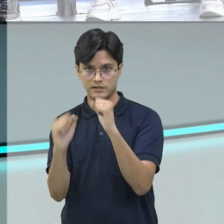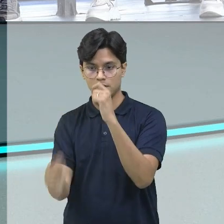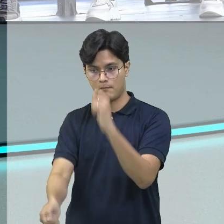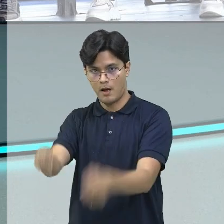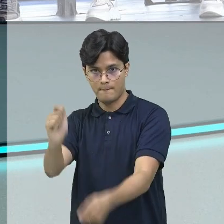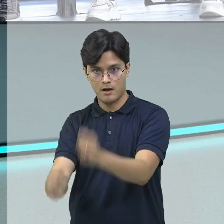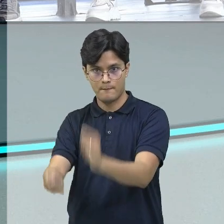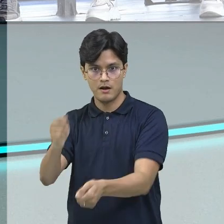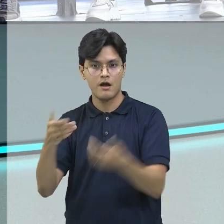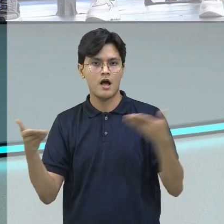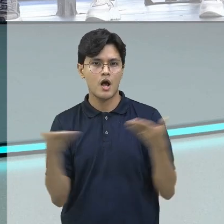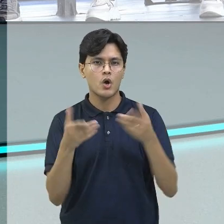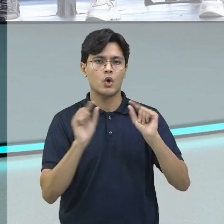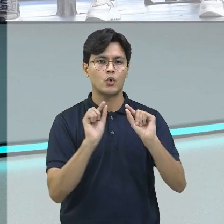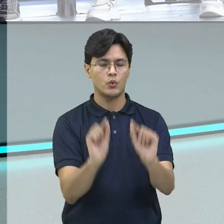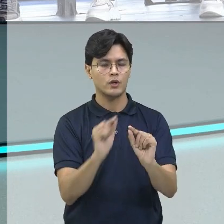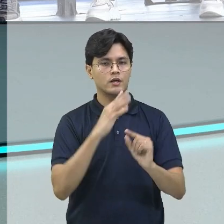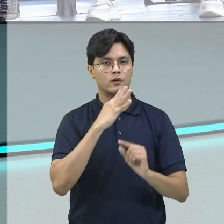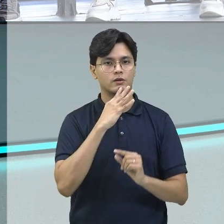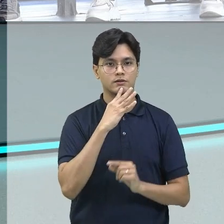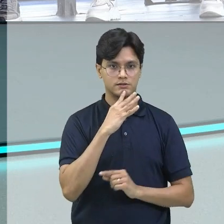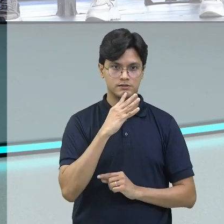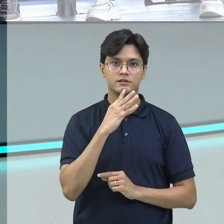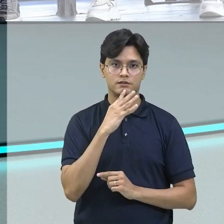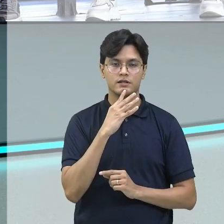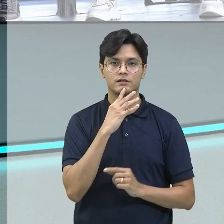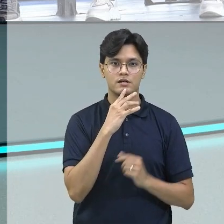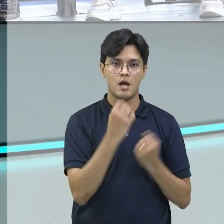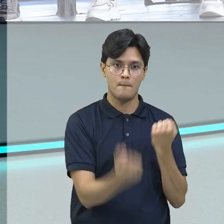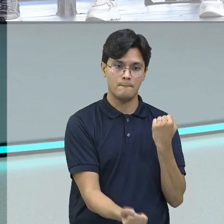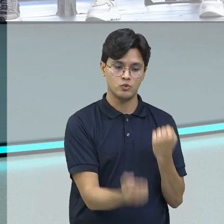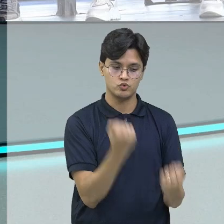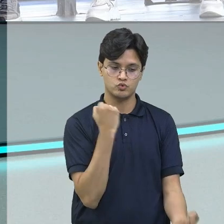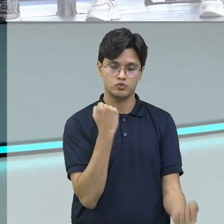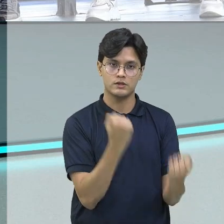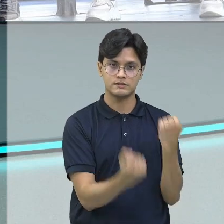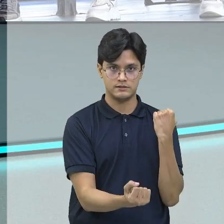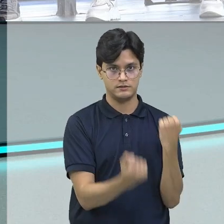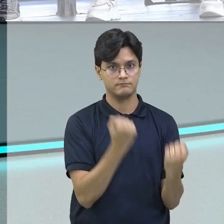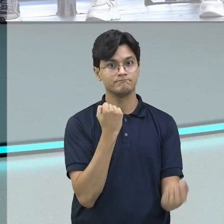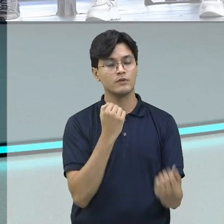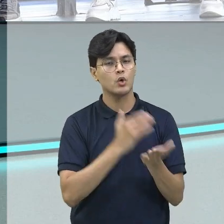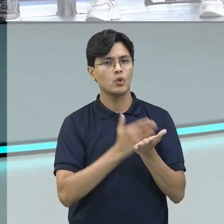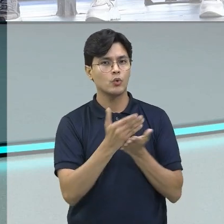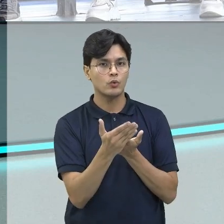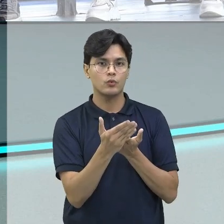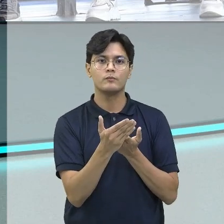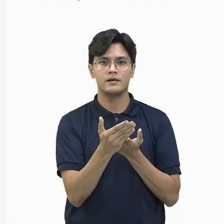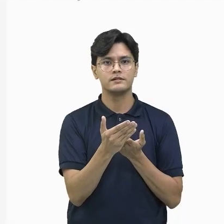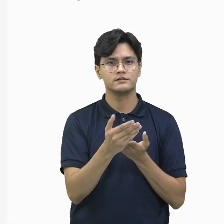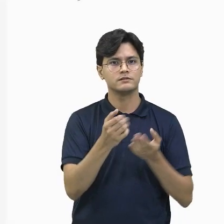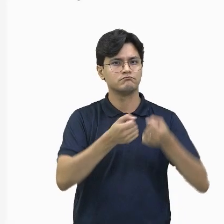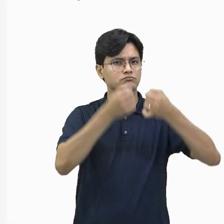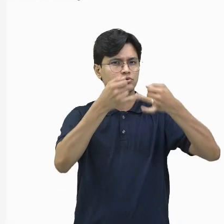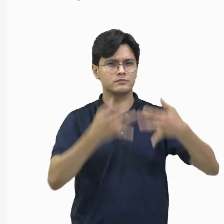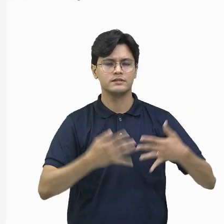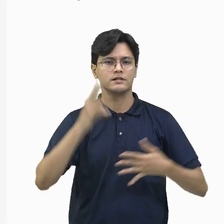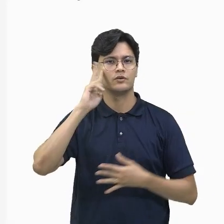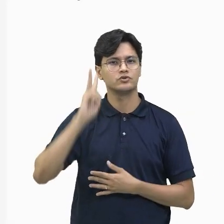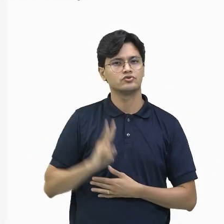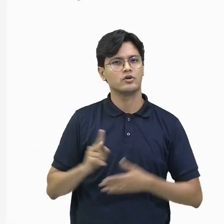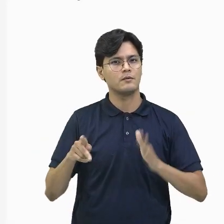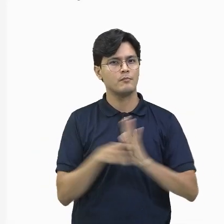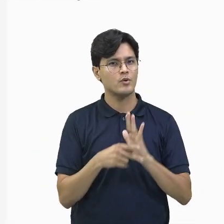funcional, agora nós vamos ali para a musculação. E eu inicio contando a história da musculação para